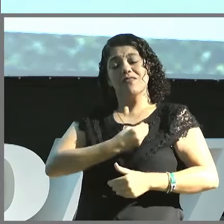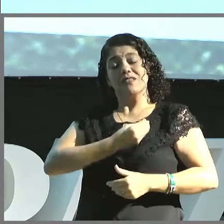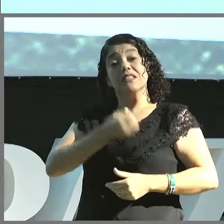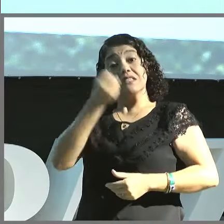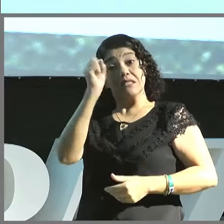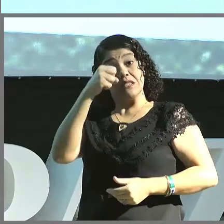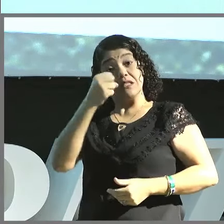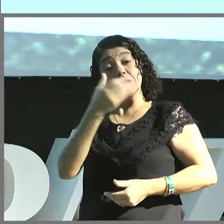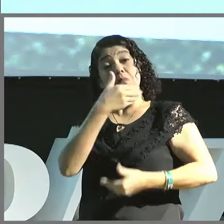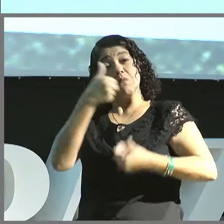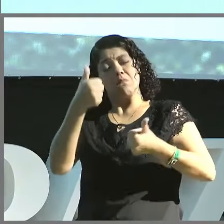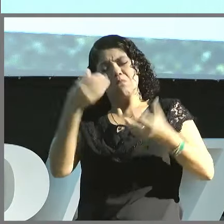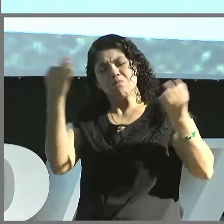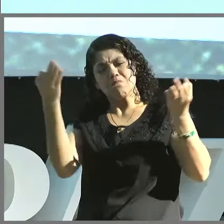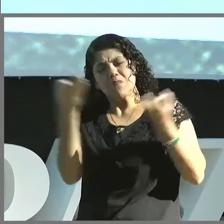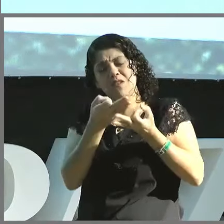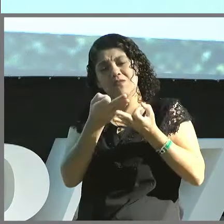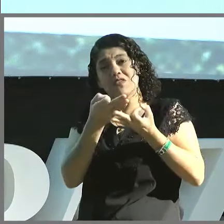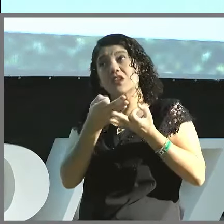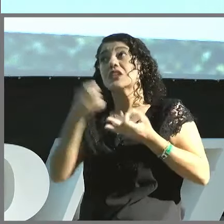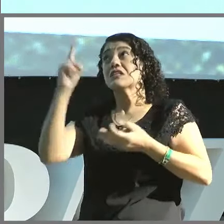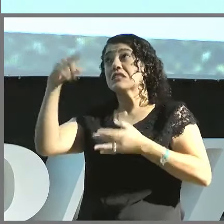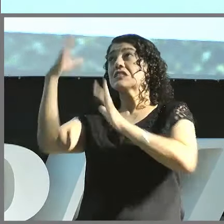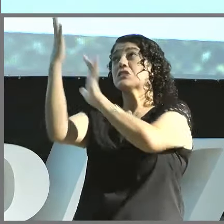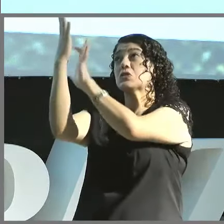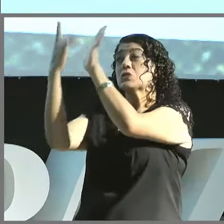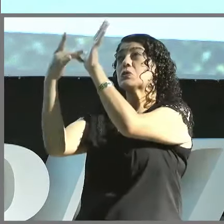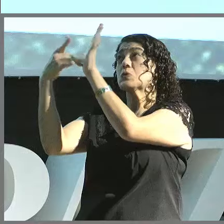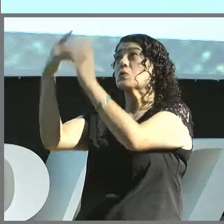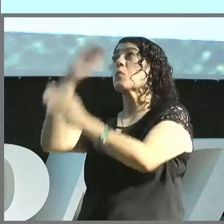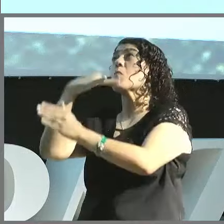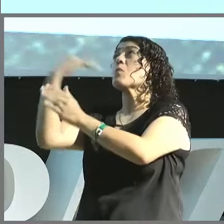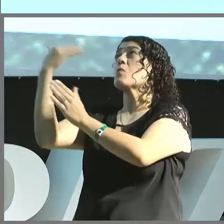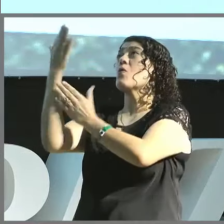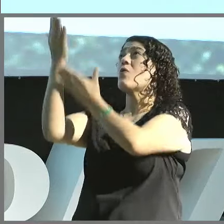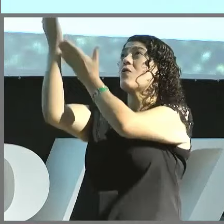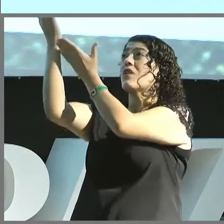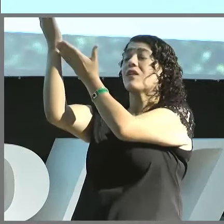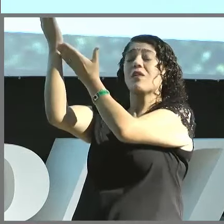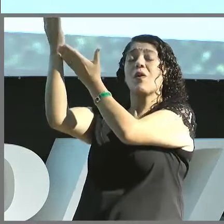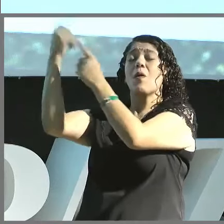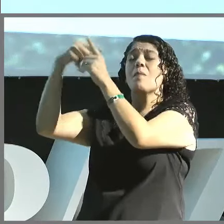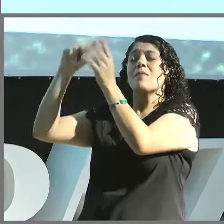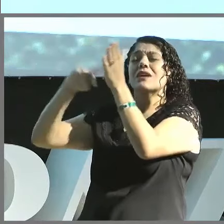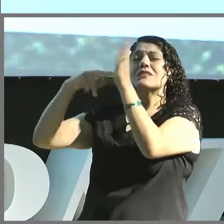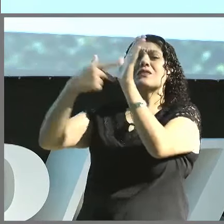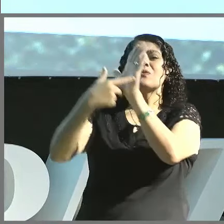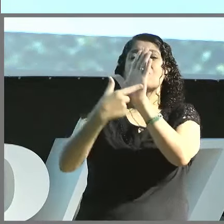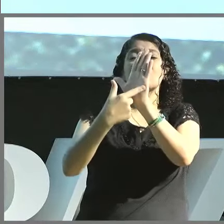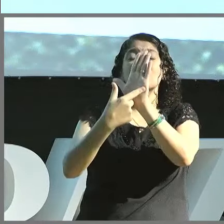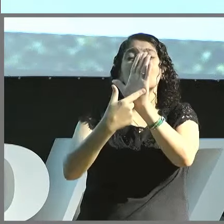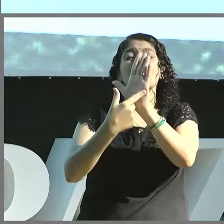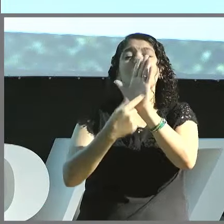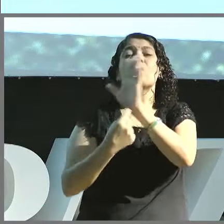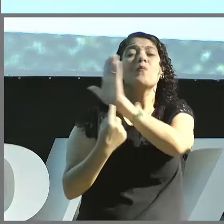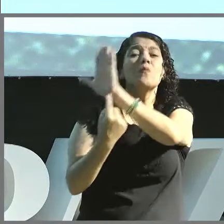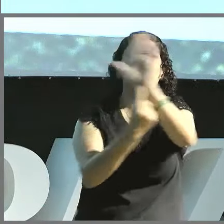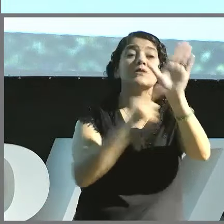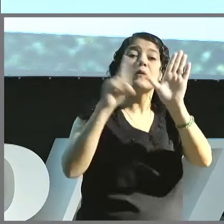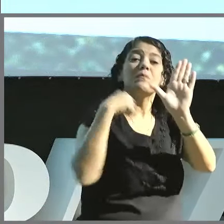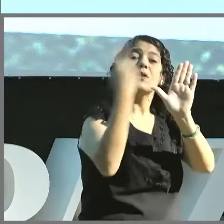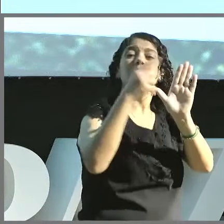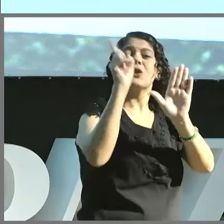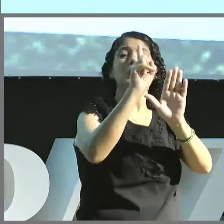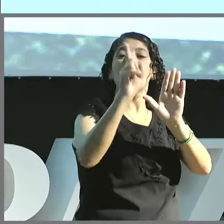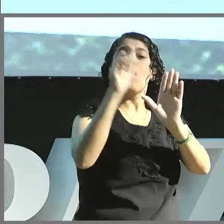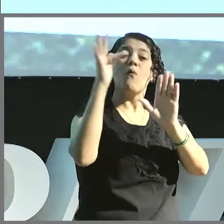vigoroso, que matou a morte para mostrar que nem a morte finaliza o idealismo de